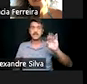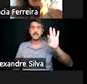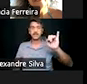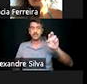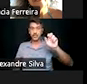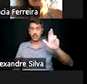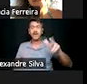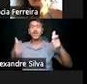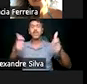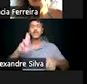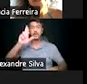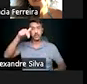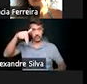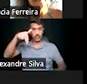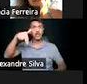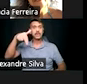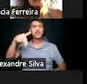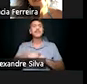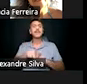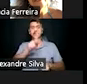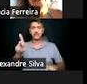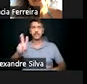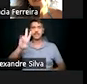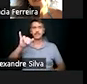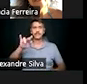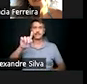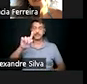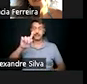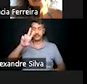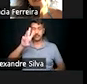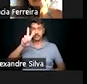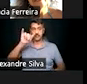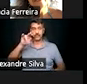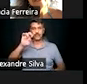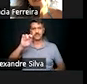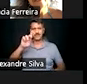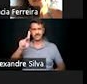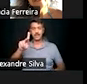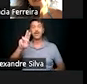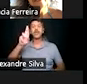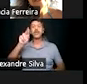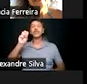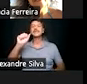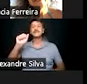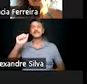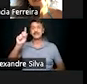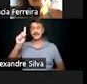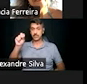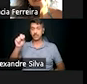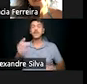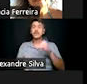Norte, nós também tivemos um outro professor, que é Vantan Rosado. Vantan Rosado foi o fundador